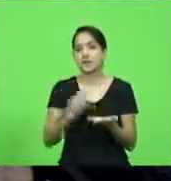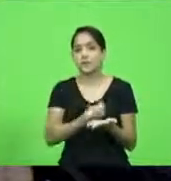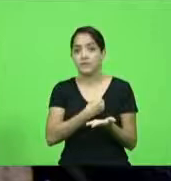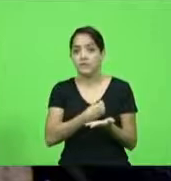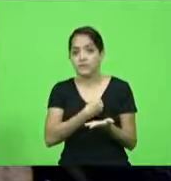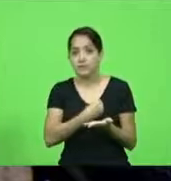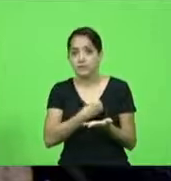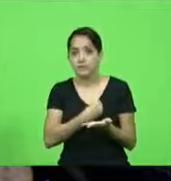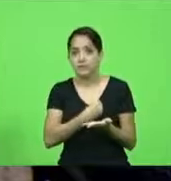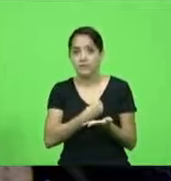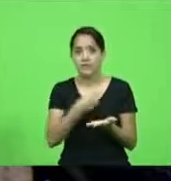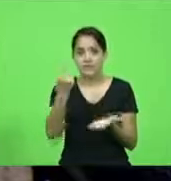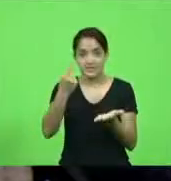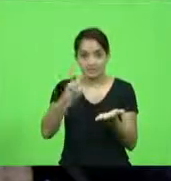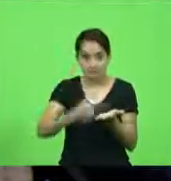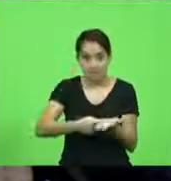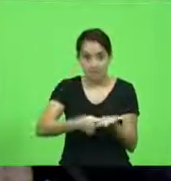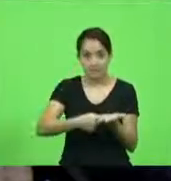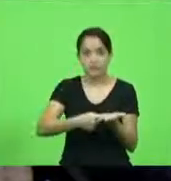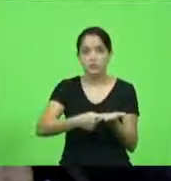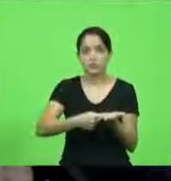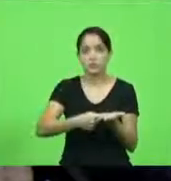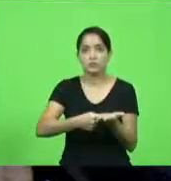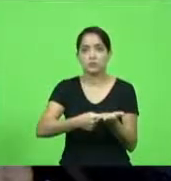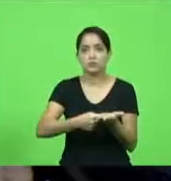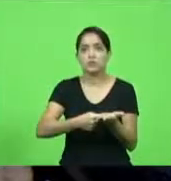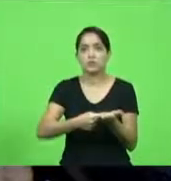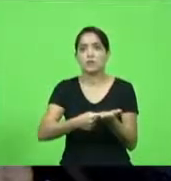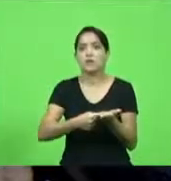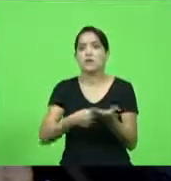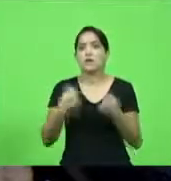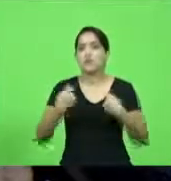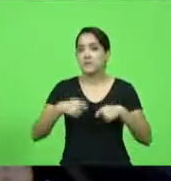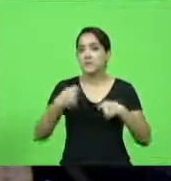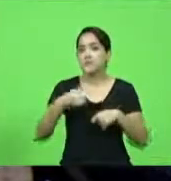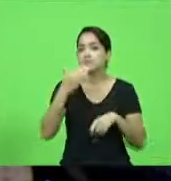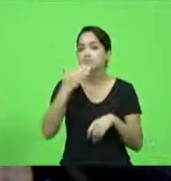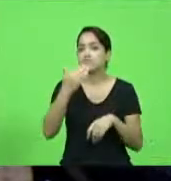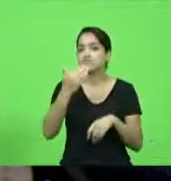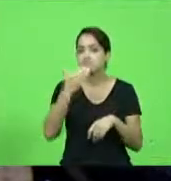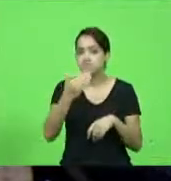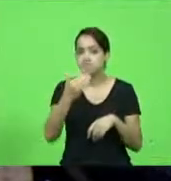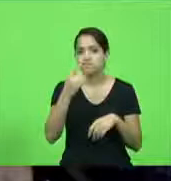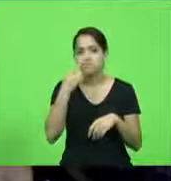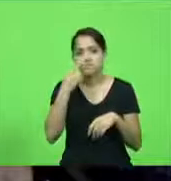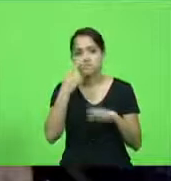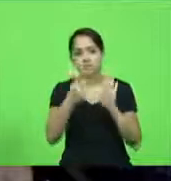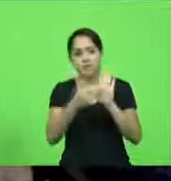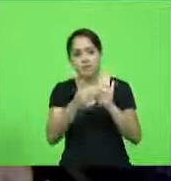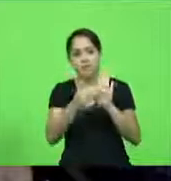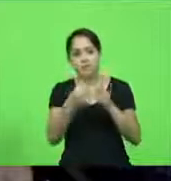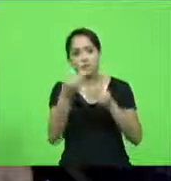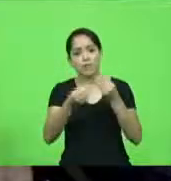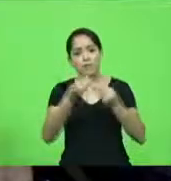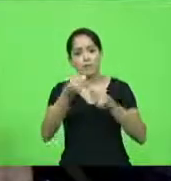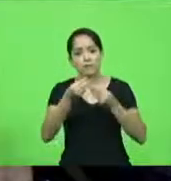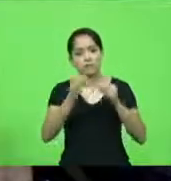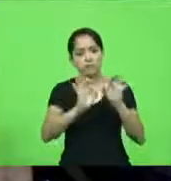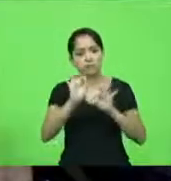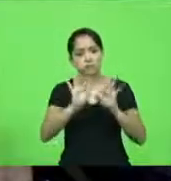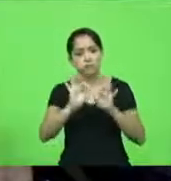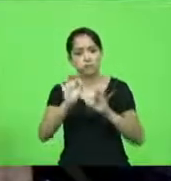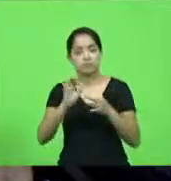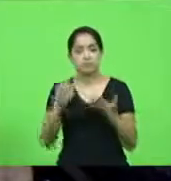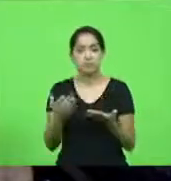sob esse pacto colonial. Nós temos que sim pleitear uma revisão desse pacto e, bom, que isso pareça